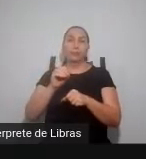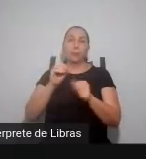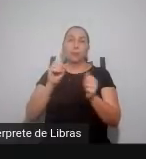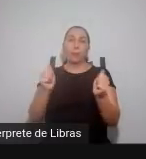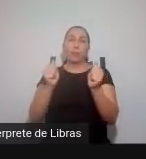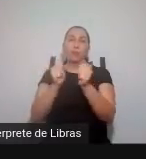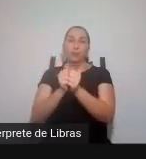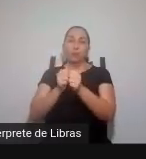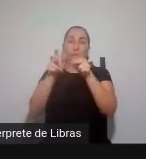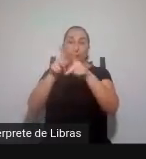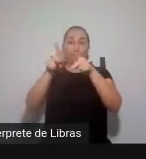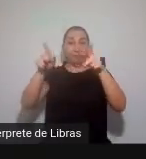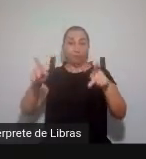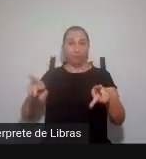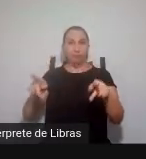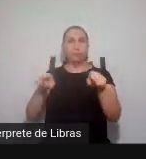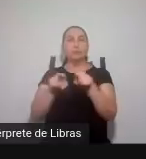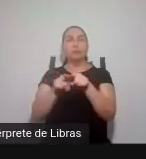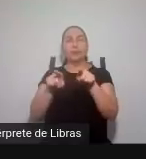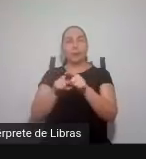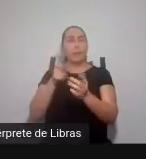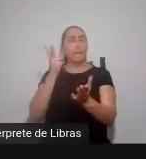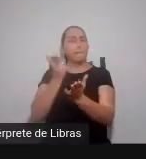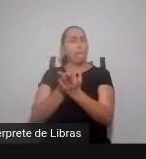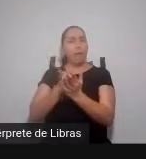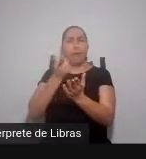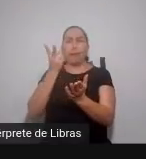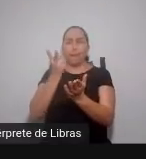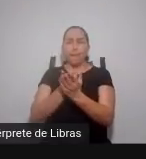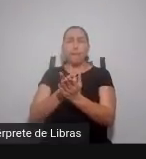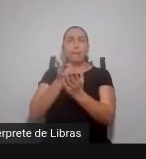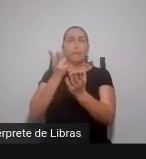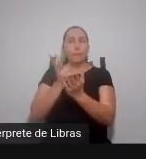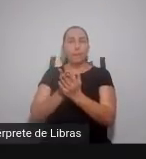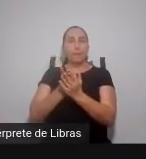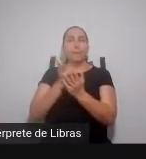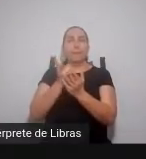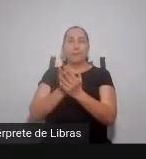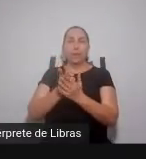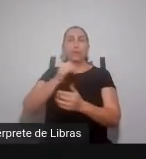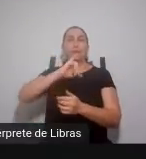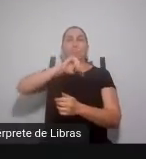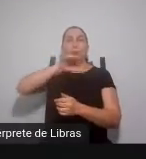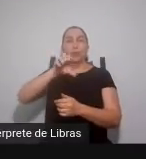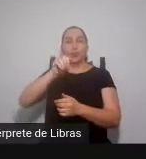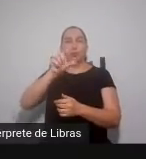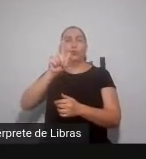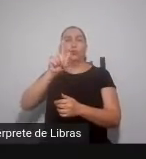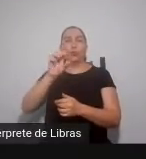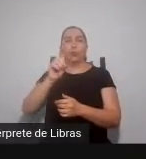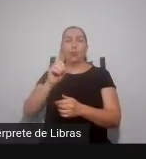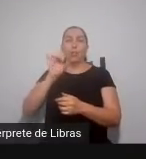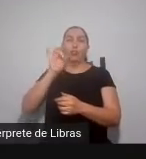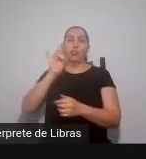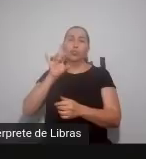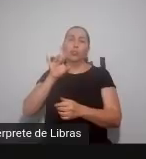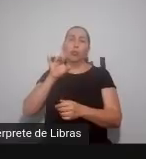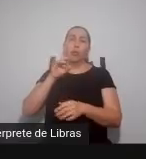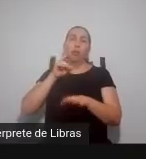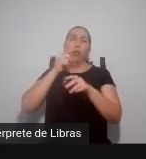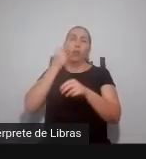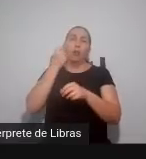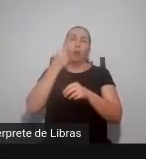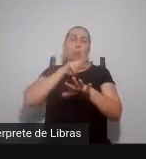junto. E joga o mesmo jogo algumas vezes. Porque não é só diversificar, é